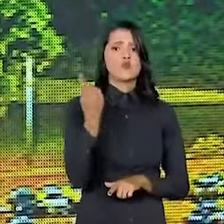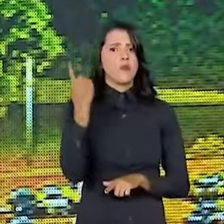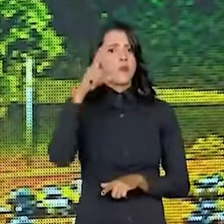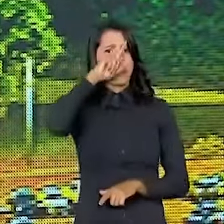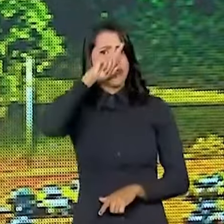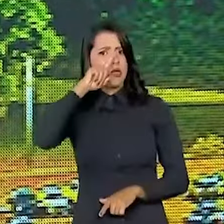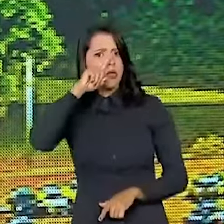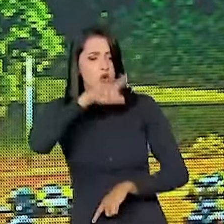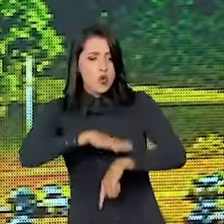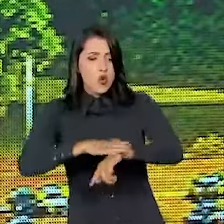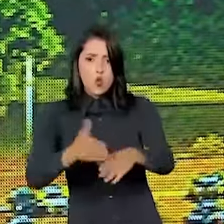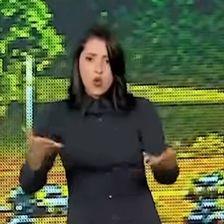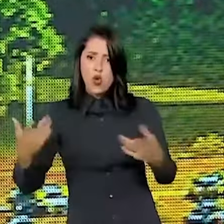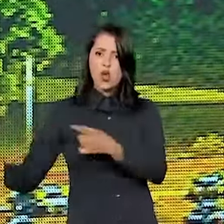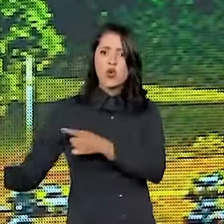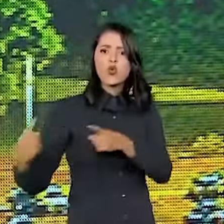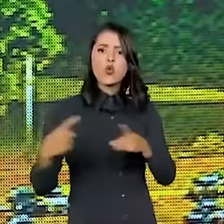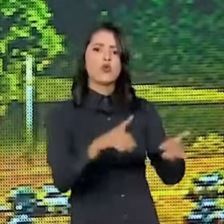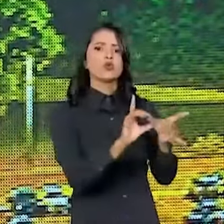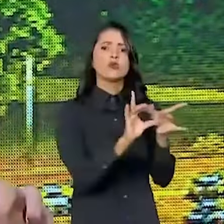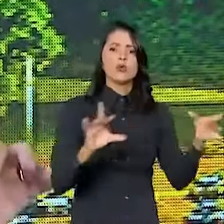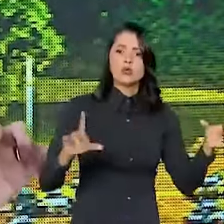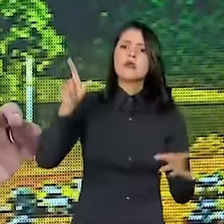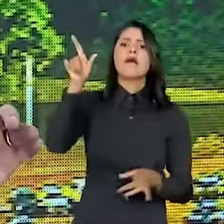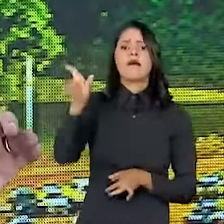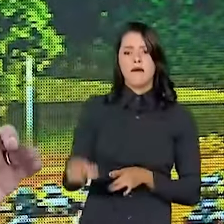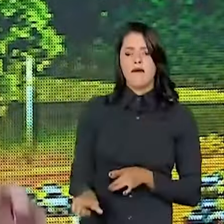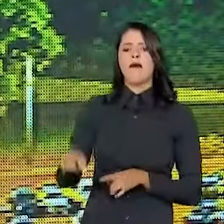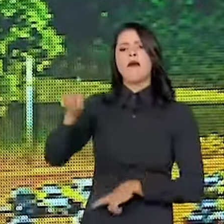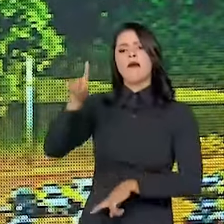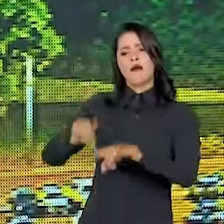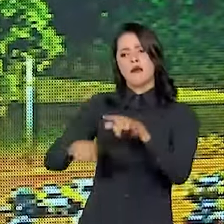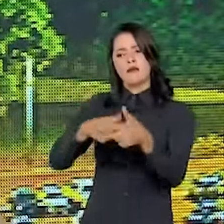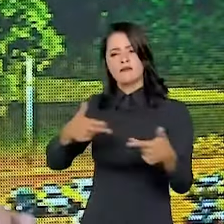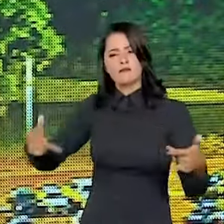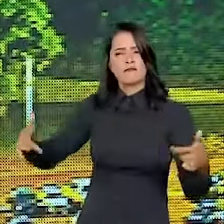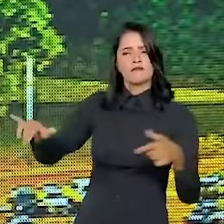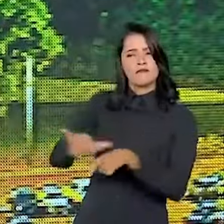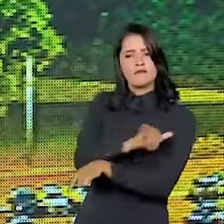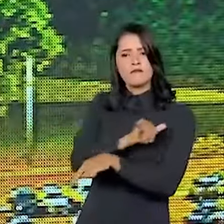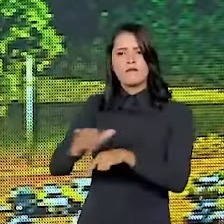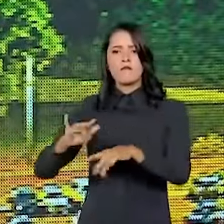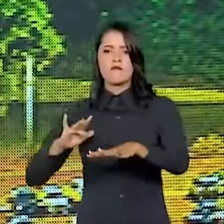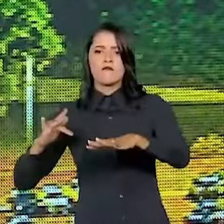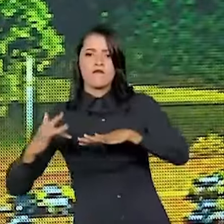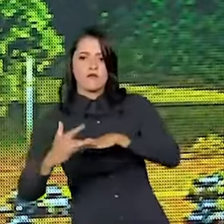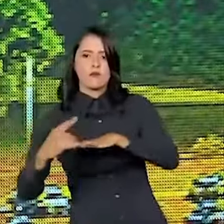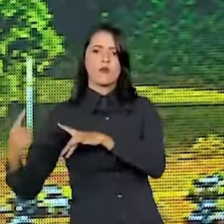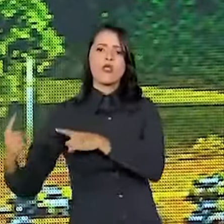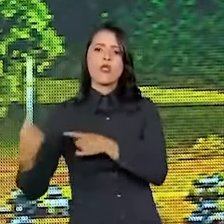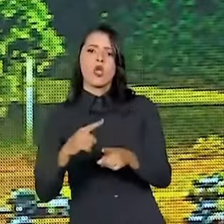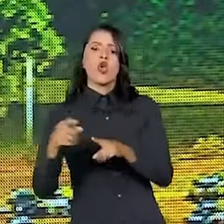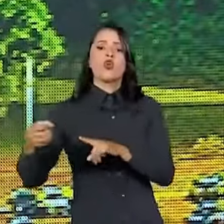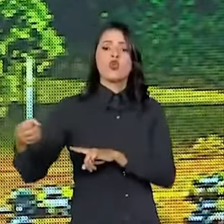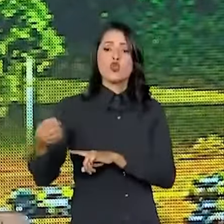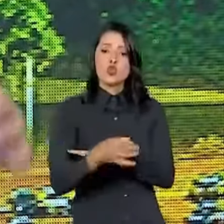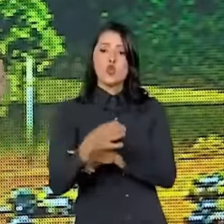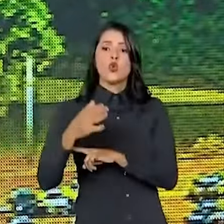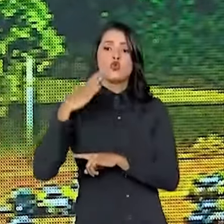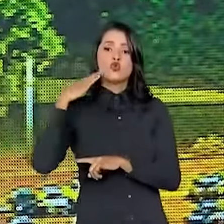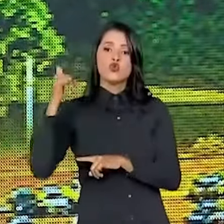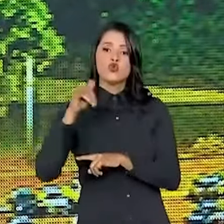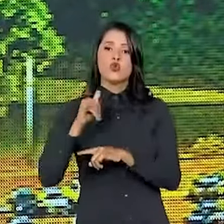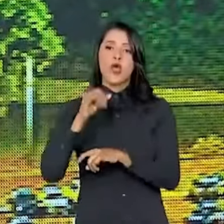perigos modernos à democracia, a instrumentalização das redes sociais pelo novo